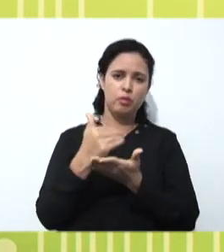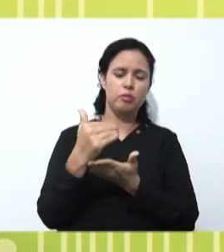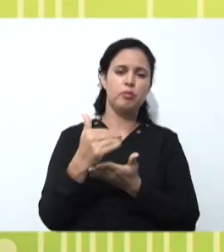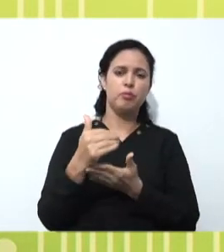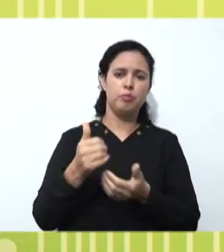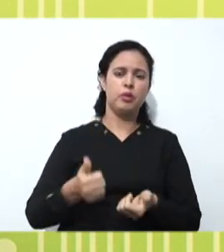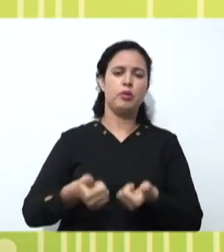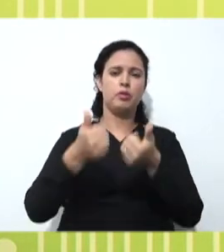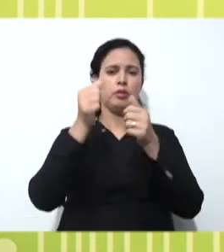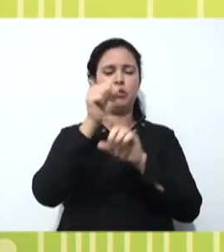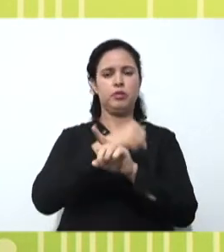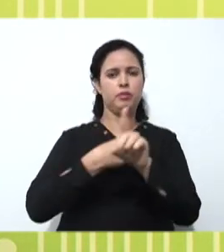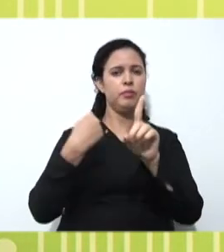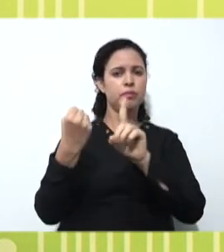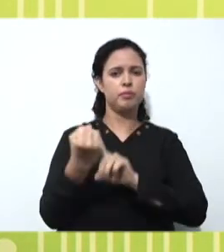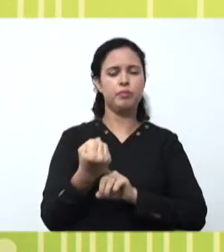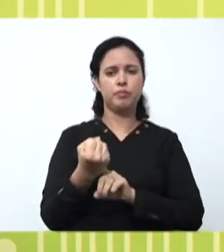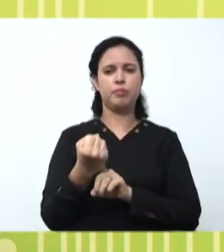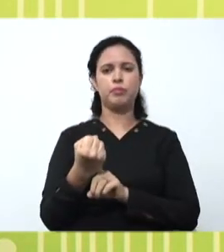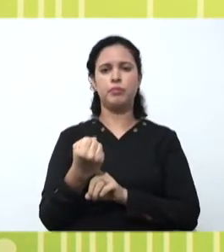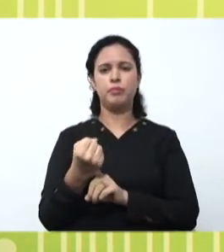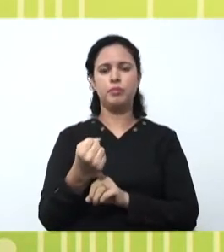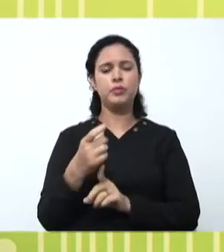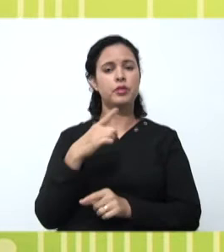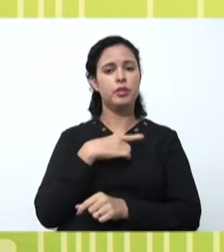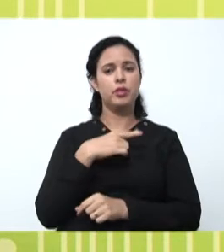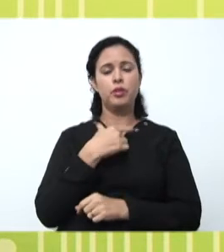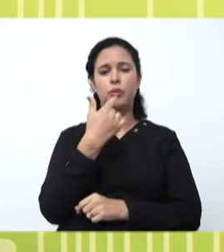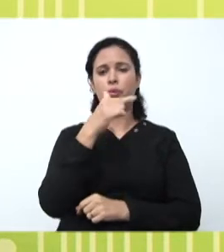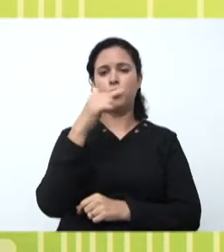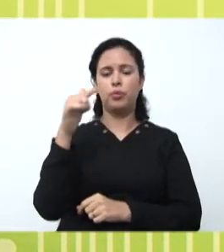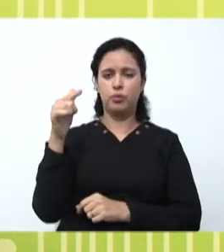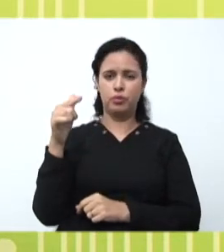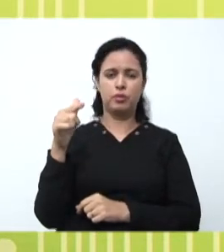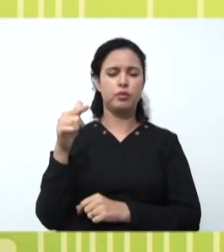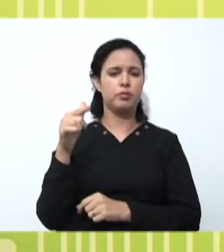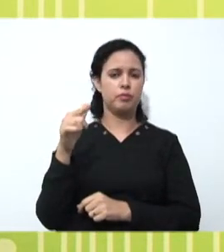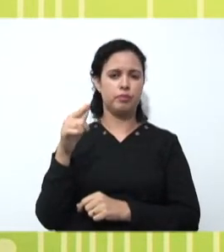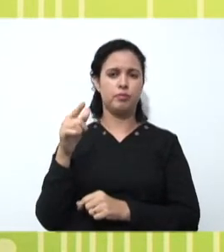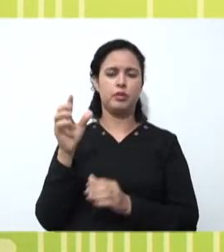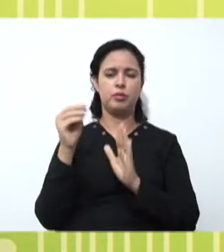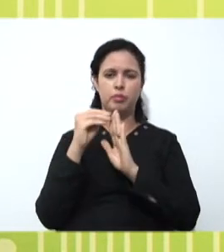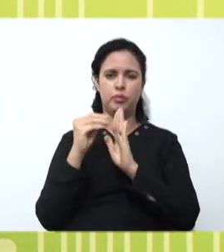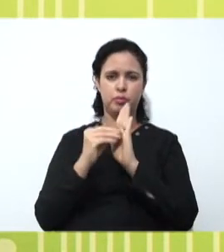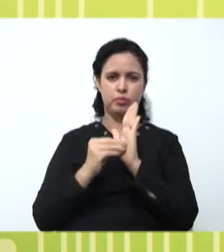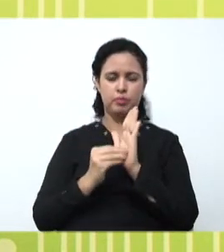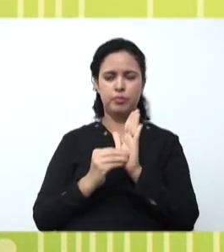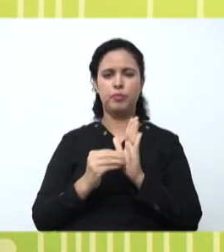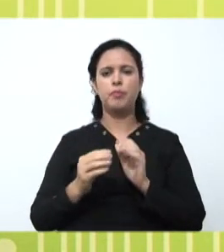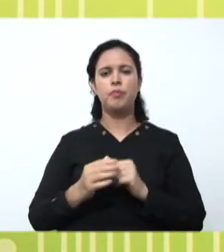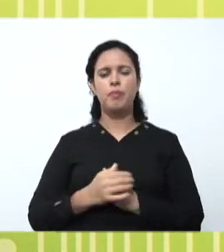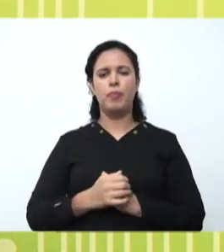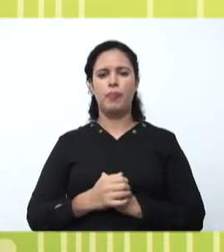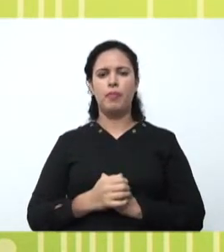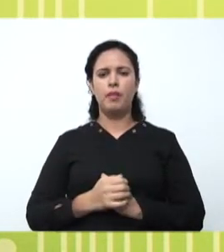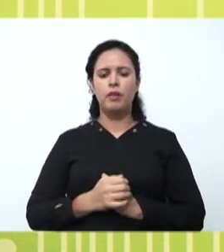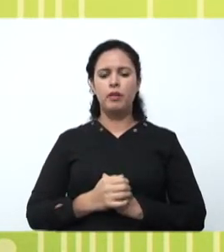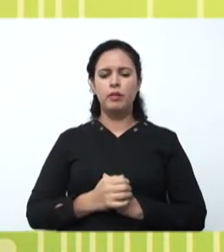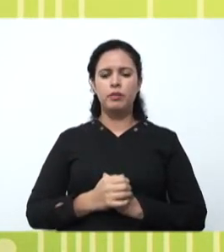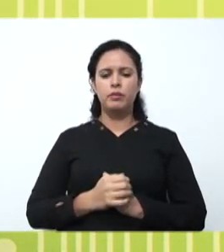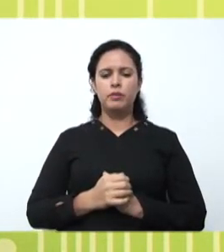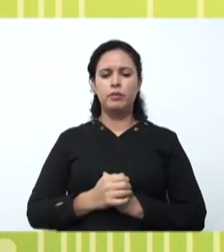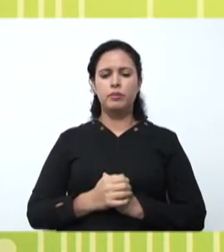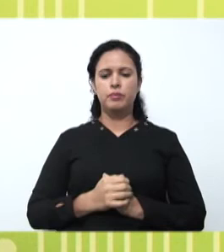melhorar a sociedade. Então, ele tem também muitas outras qualidades que a gente pode elencar, ok? Vamos para a